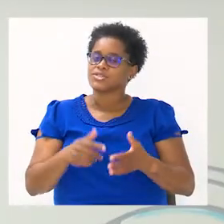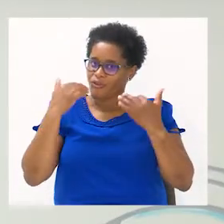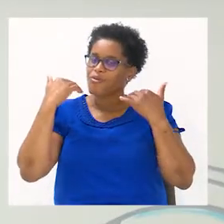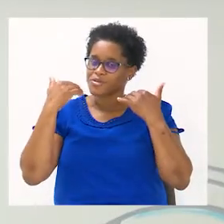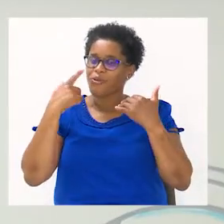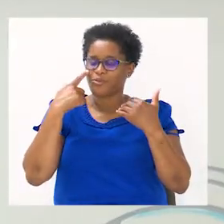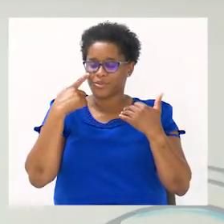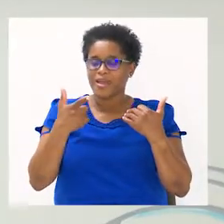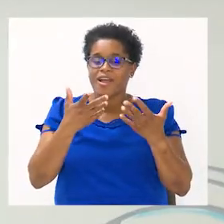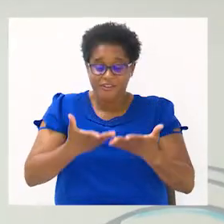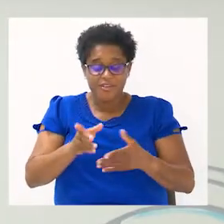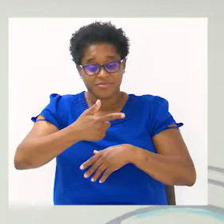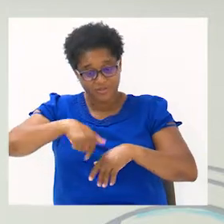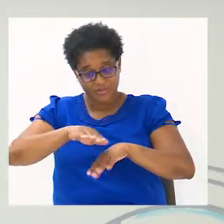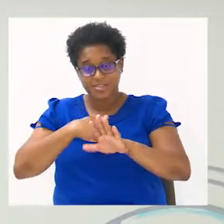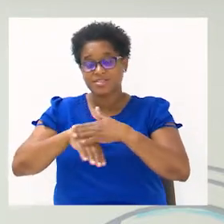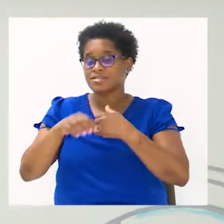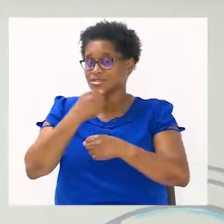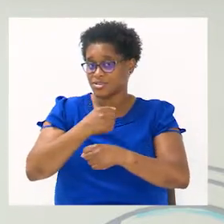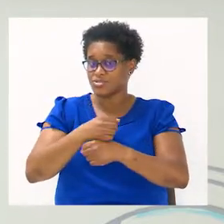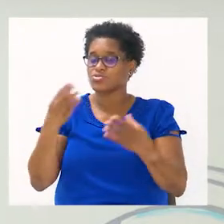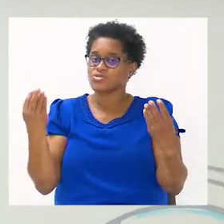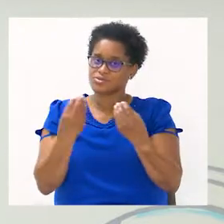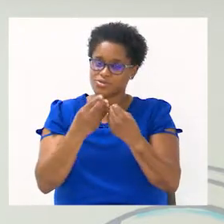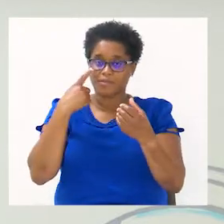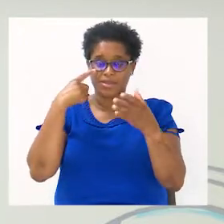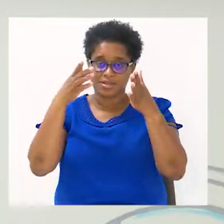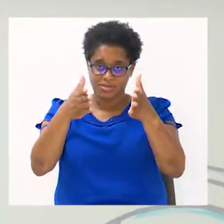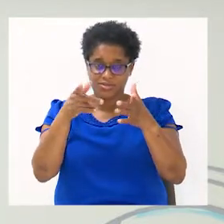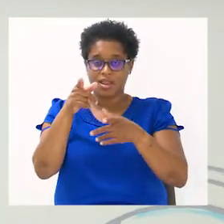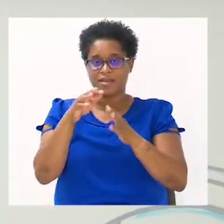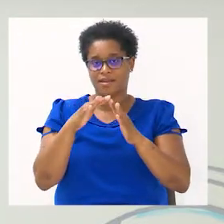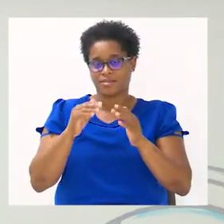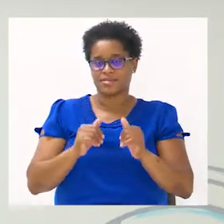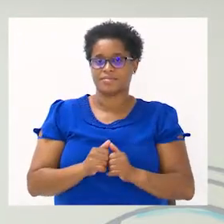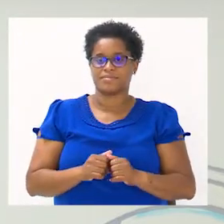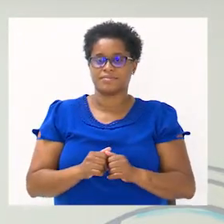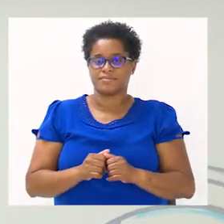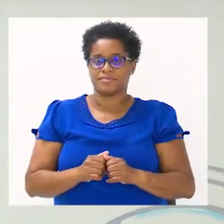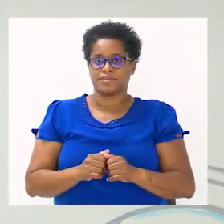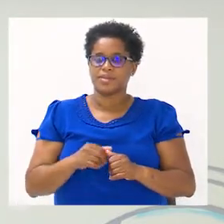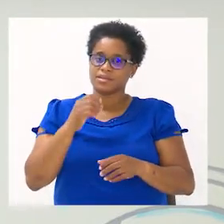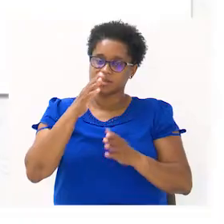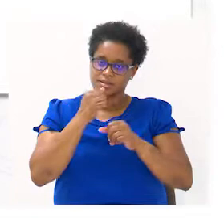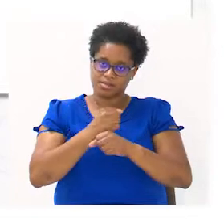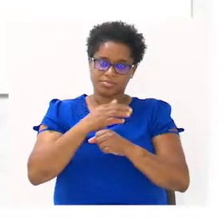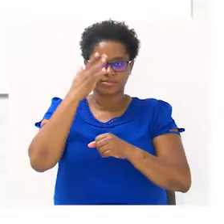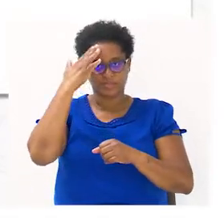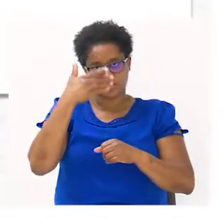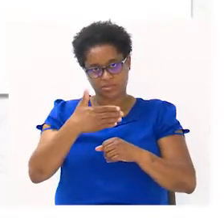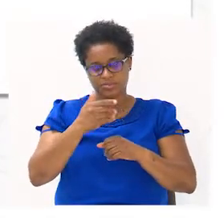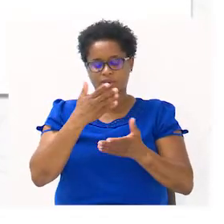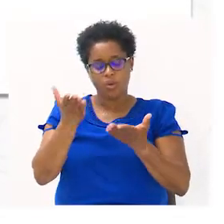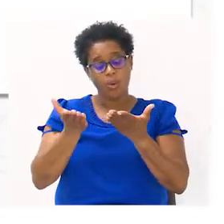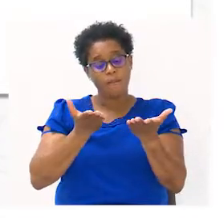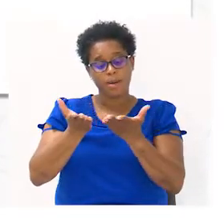Com esses conhecimentos, agora vamos fazer exercícios juntos, tá bom? Preste atenção lá em casa. Exercício